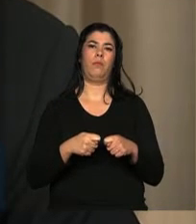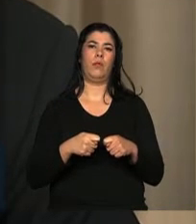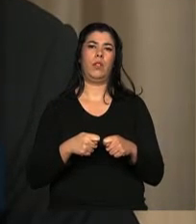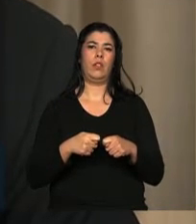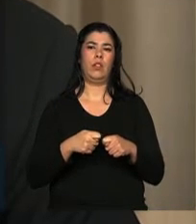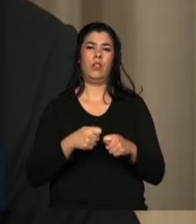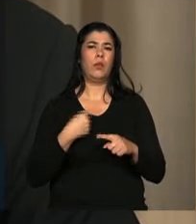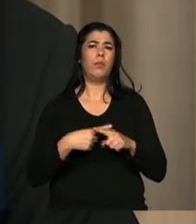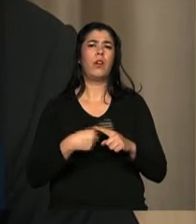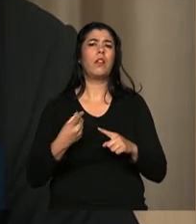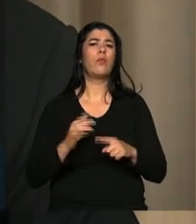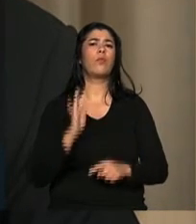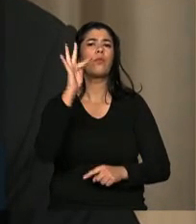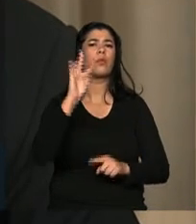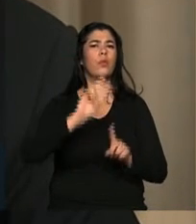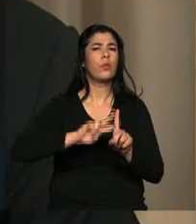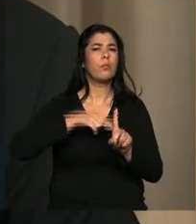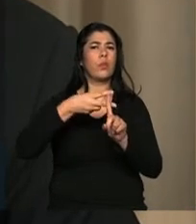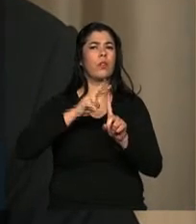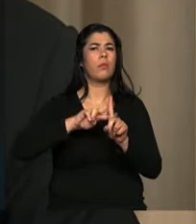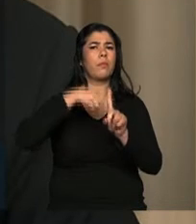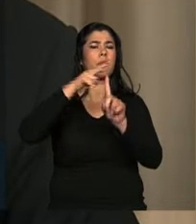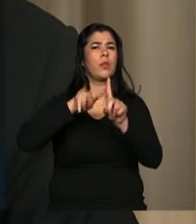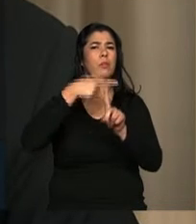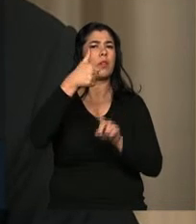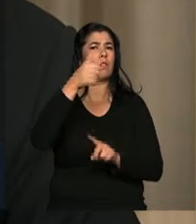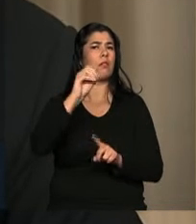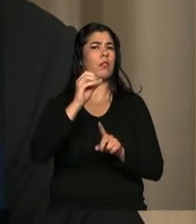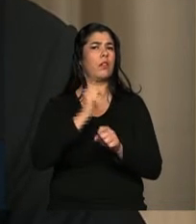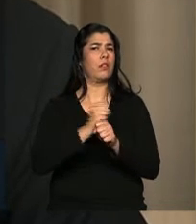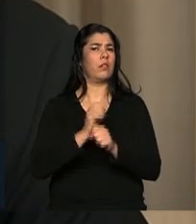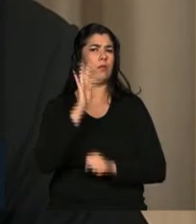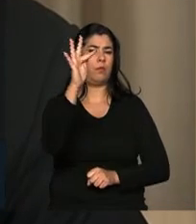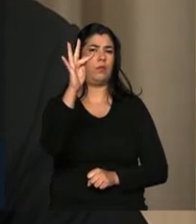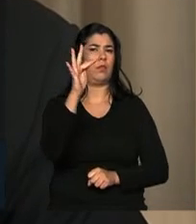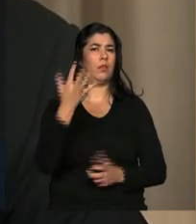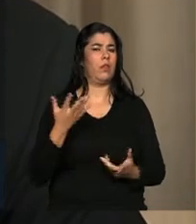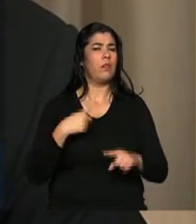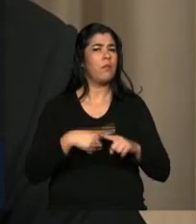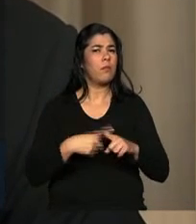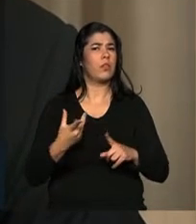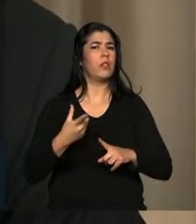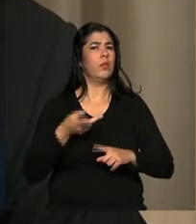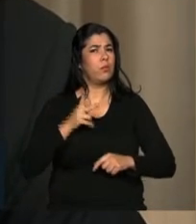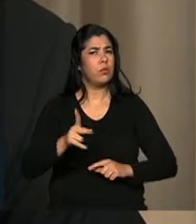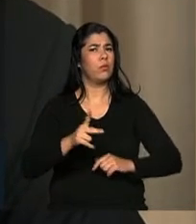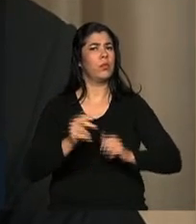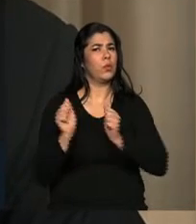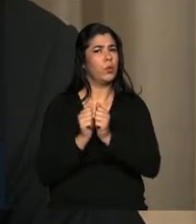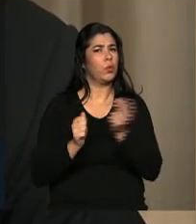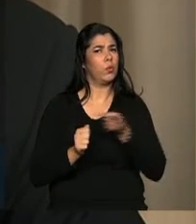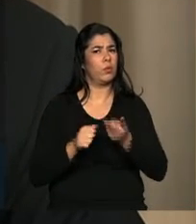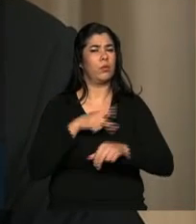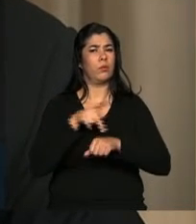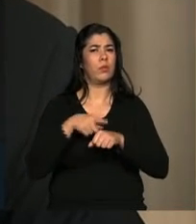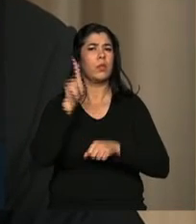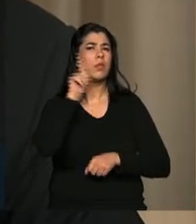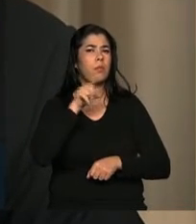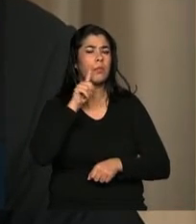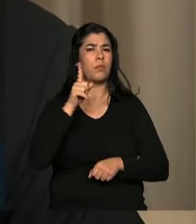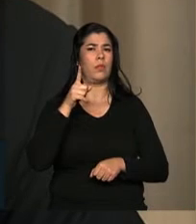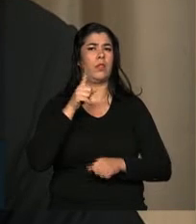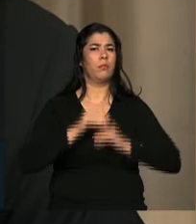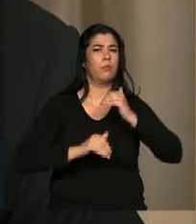se duplicar nos próximos 10 anos. Não há motivo pelo qual não continuemos a crescer juntos. Os Estados Unidos é